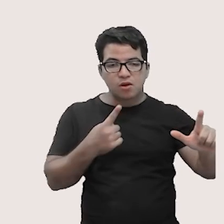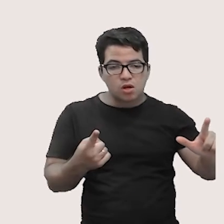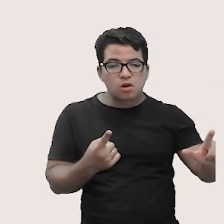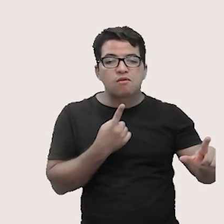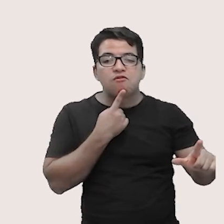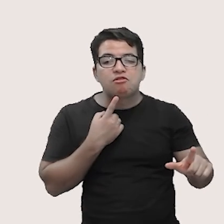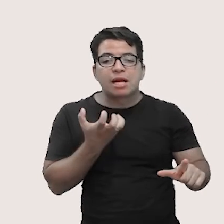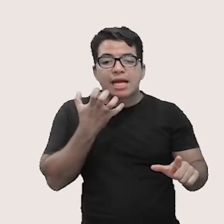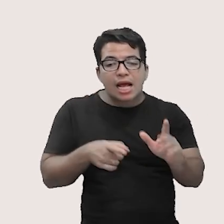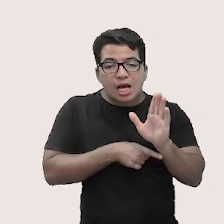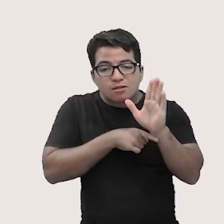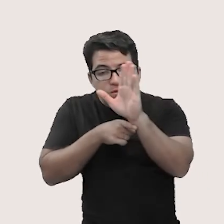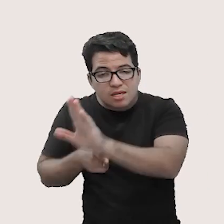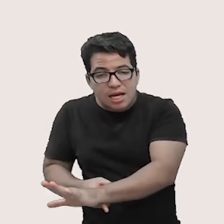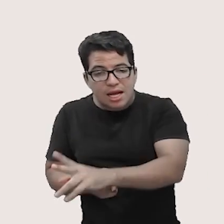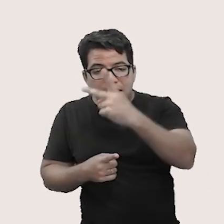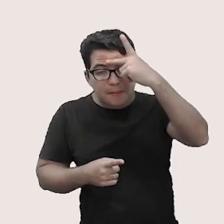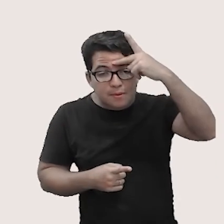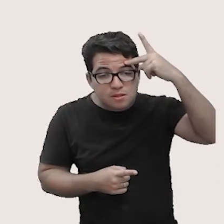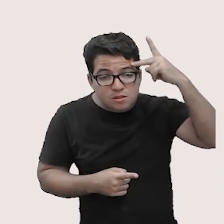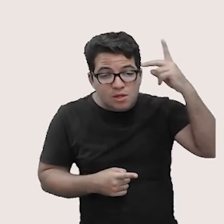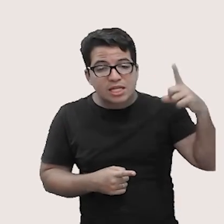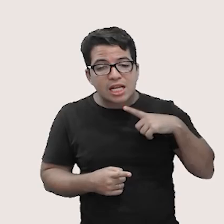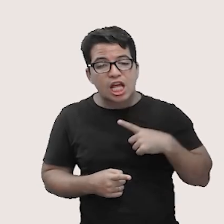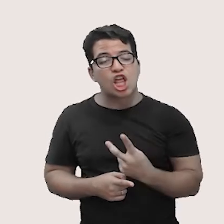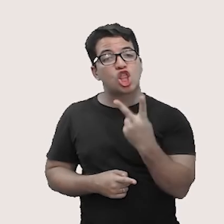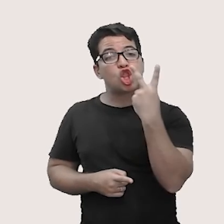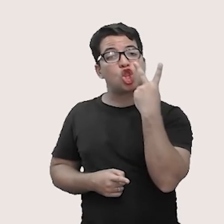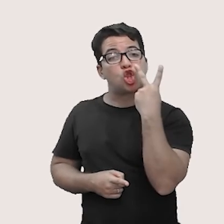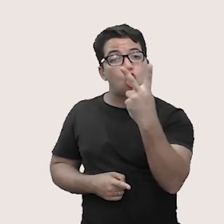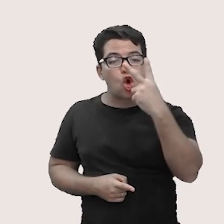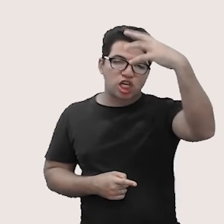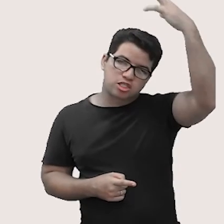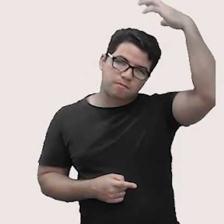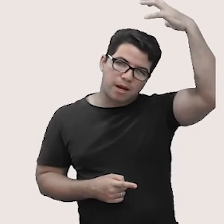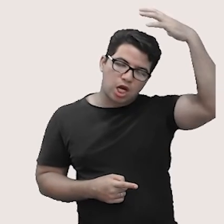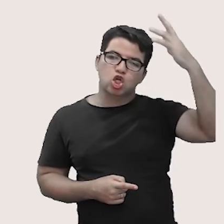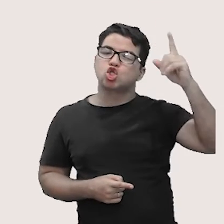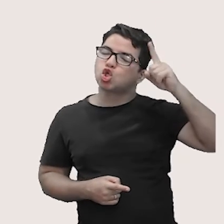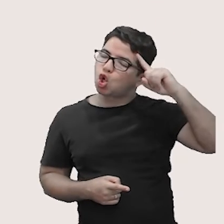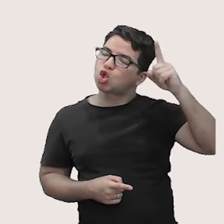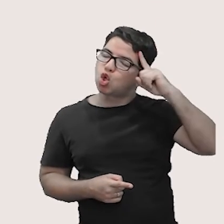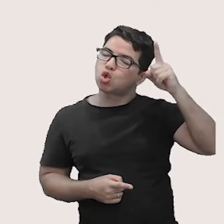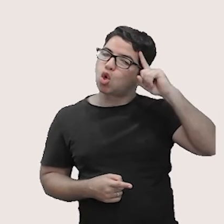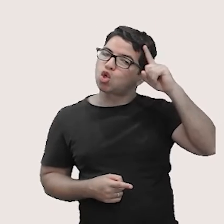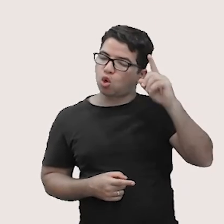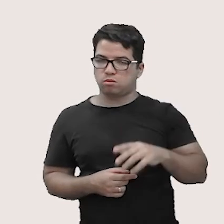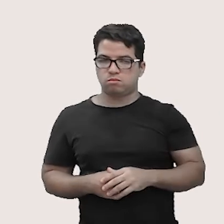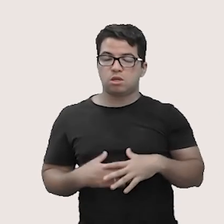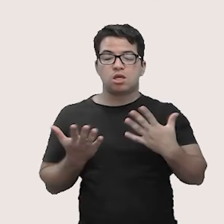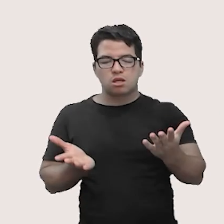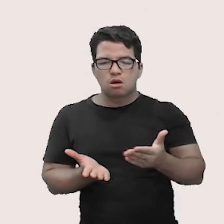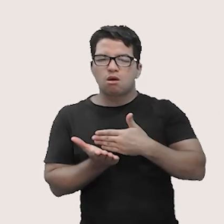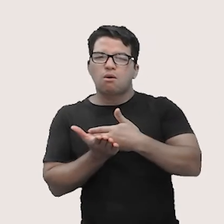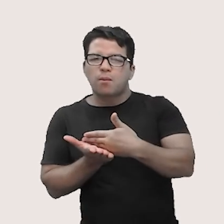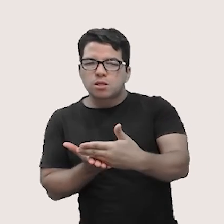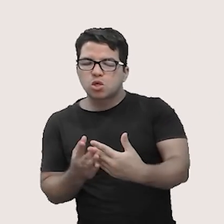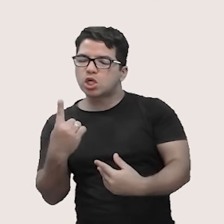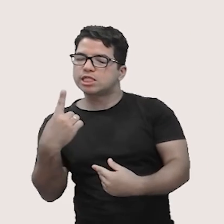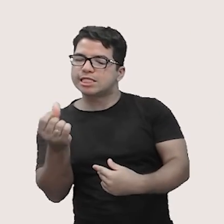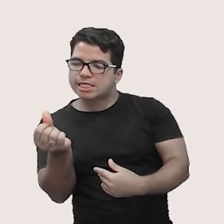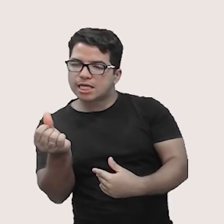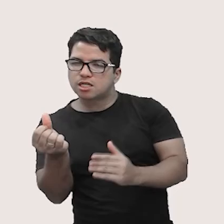pessoas. Lógico, 16 a 20 pessoas inicialmente, né, foram ali atendidas, mas o objetivo dele